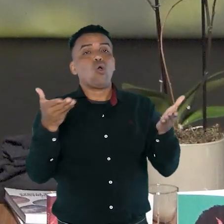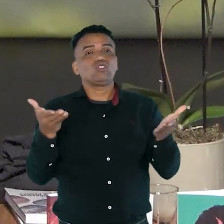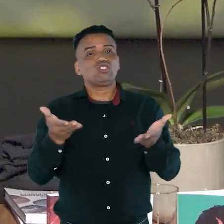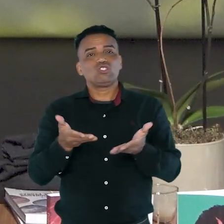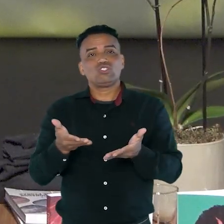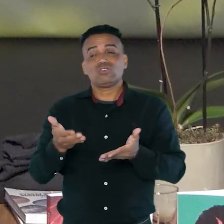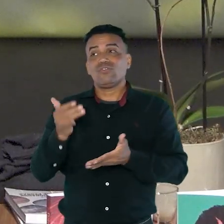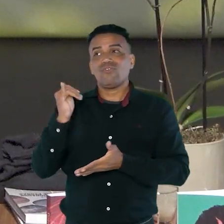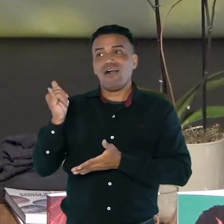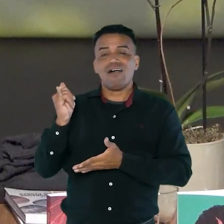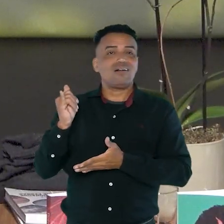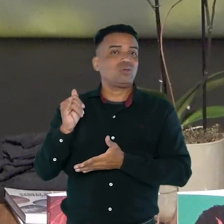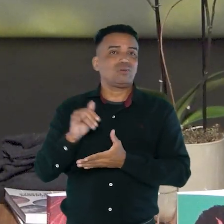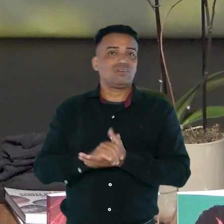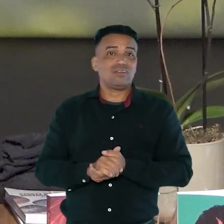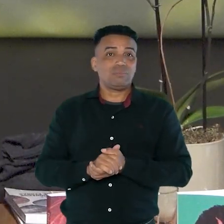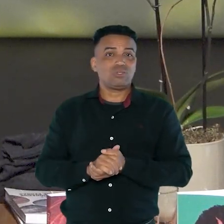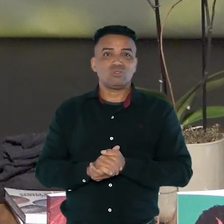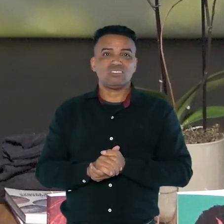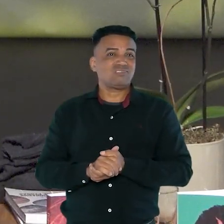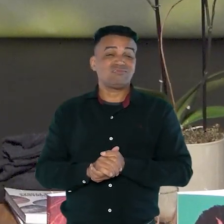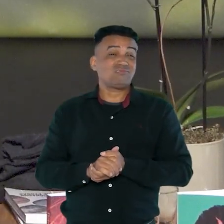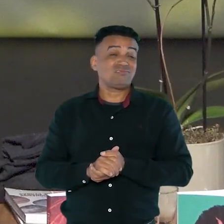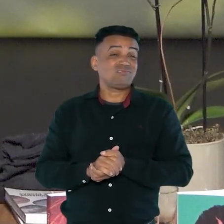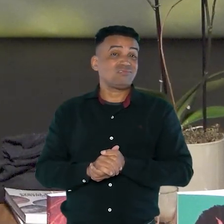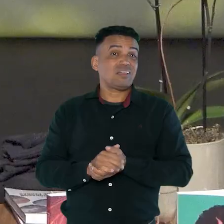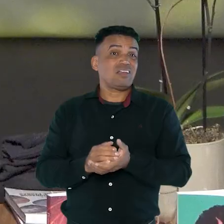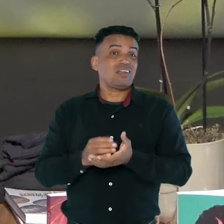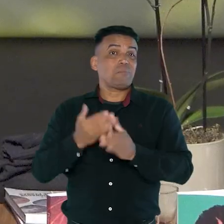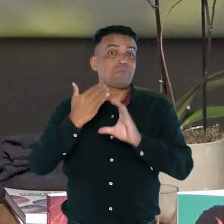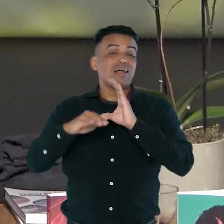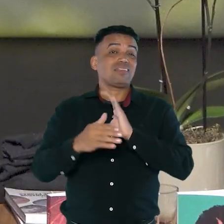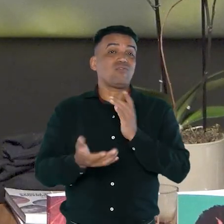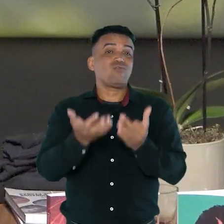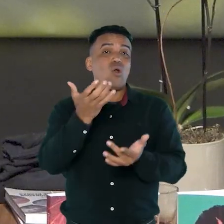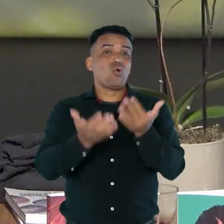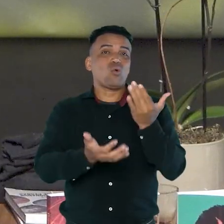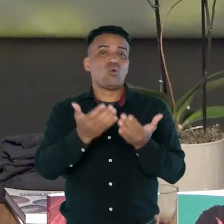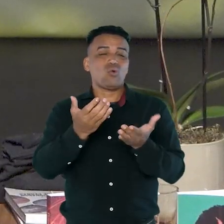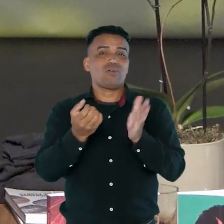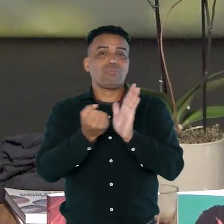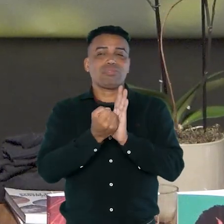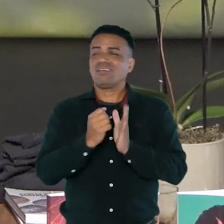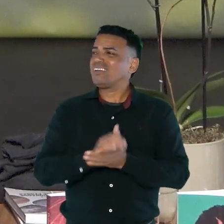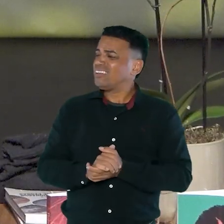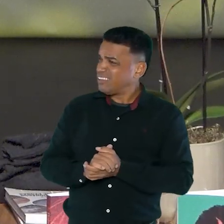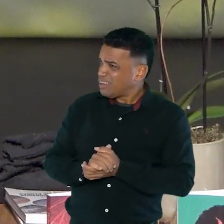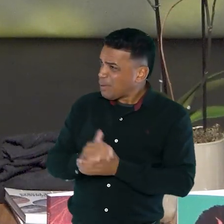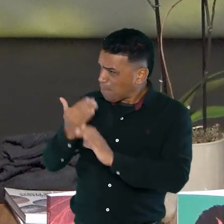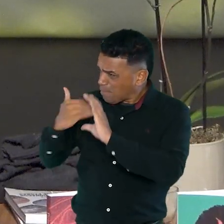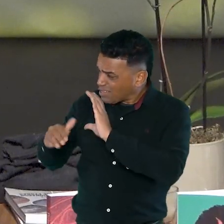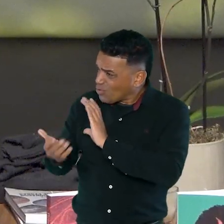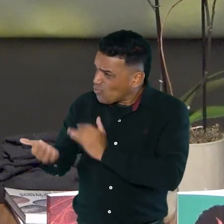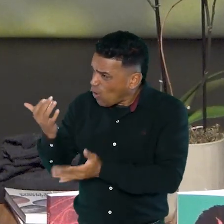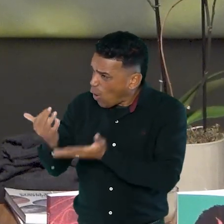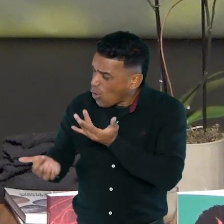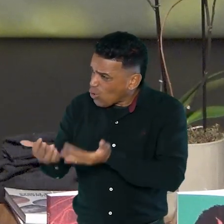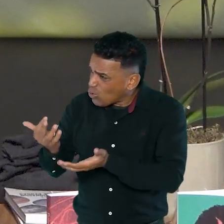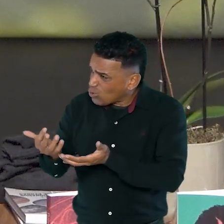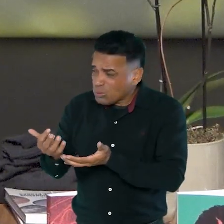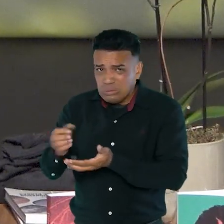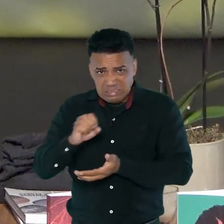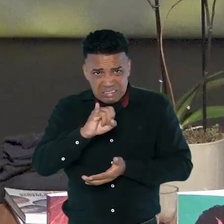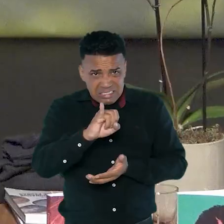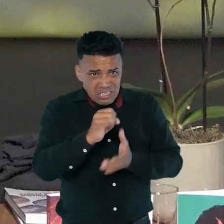Legal. Hoje em dia, eu falo tudo isso, a pessoa manda um foguinho. Porra, estão mandando foguinho, pessoal. Eu não